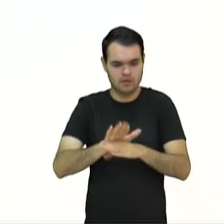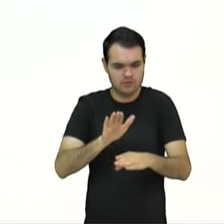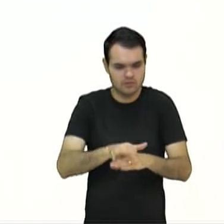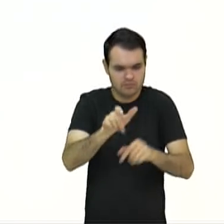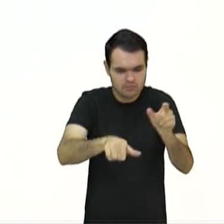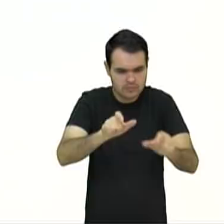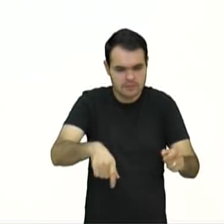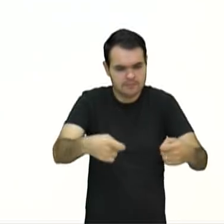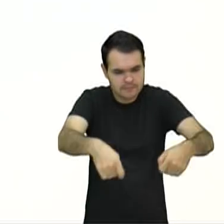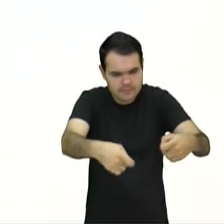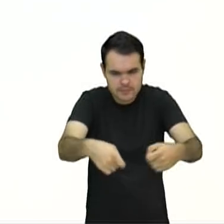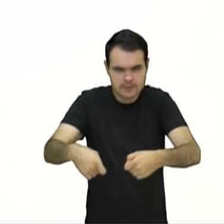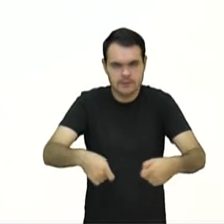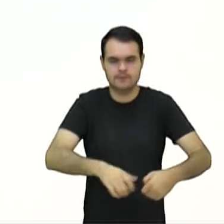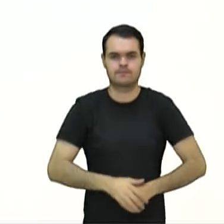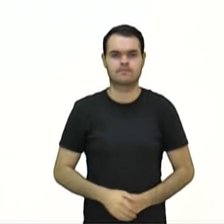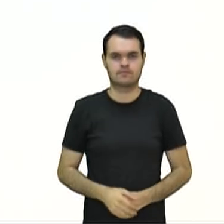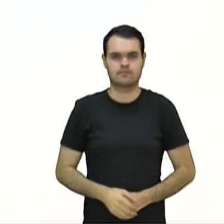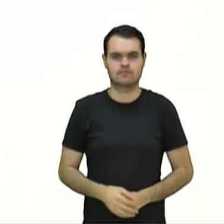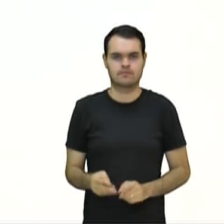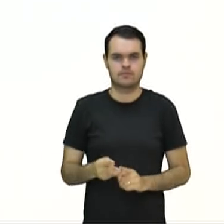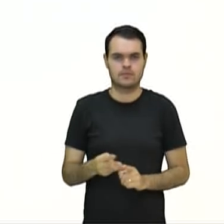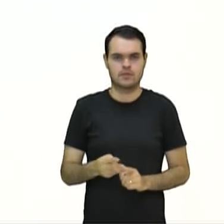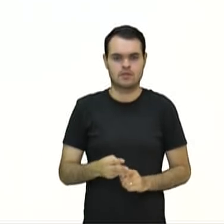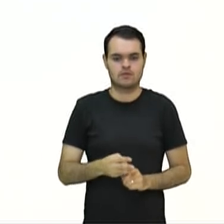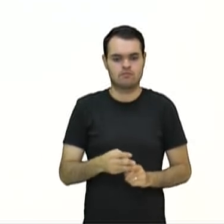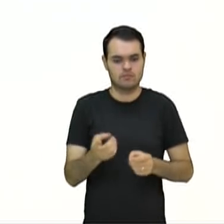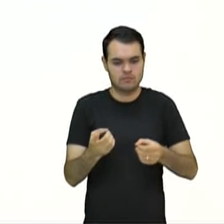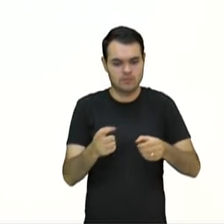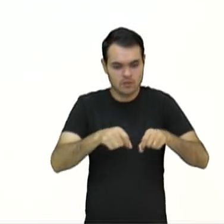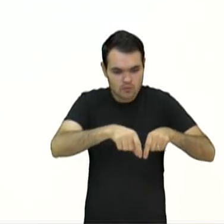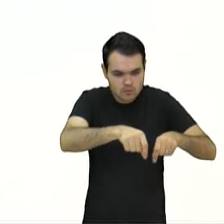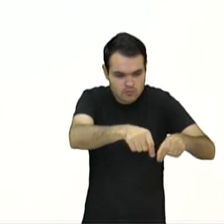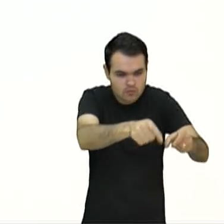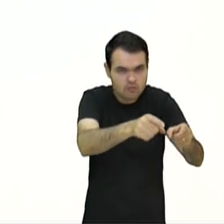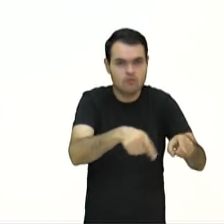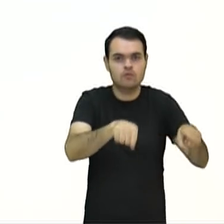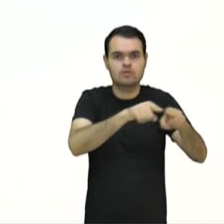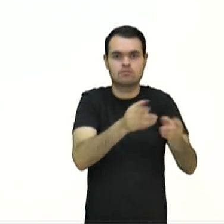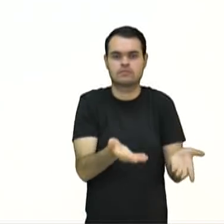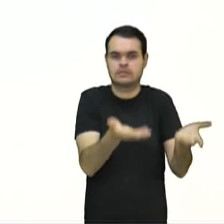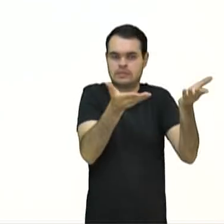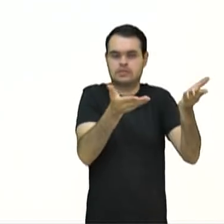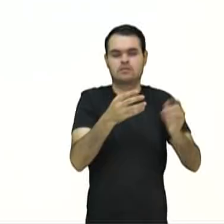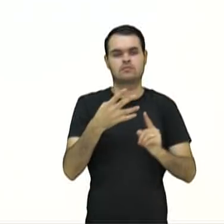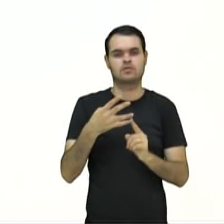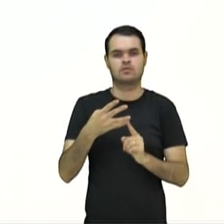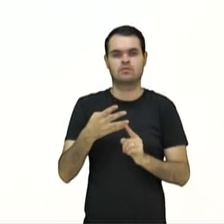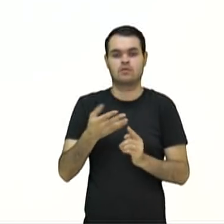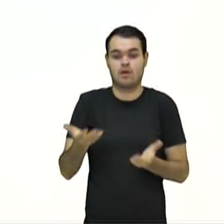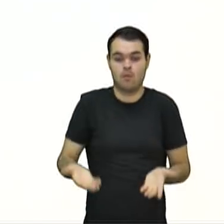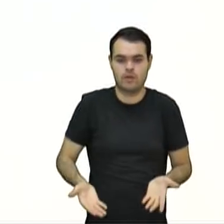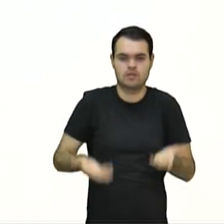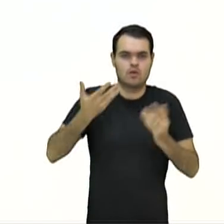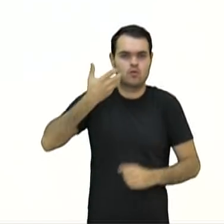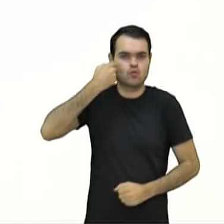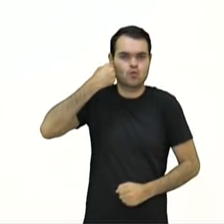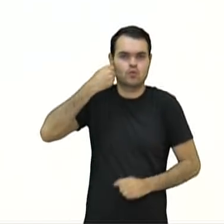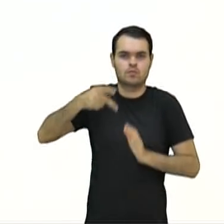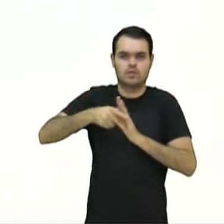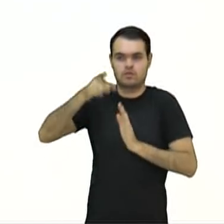agricultores necessitados? Recuperar a agricultura ou aumentar os lucros de investidores